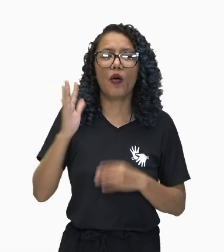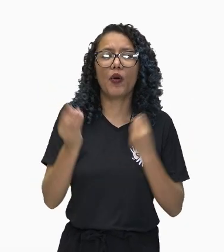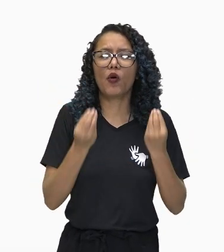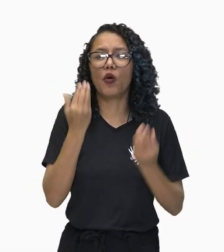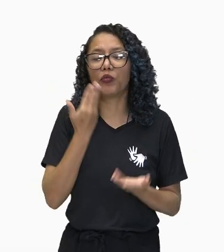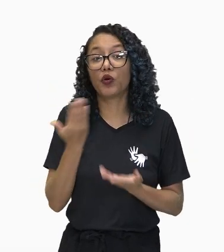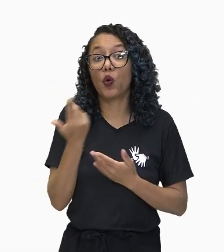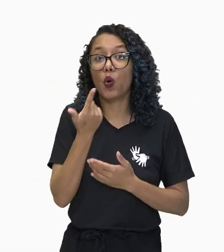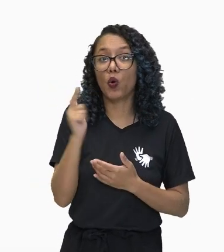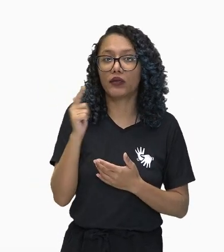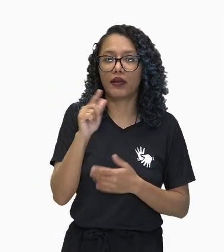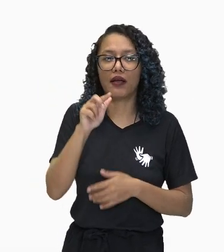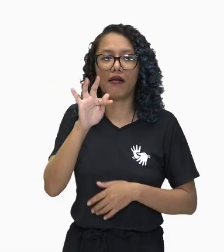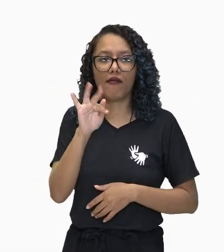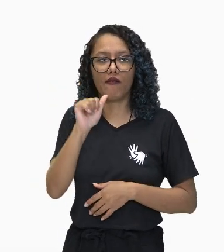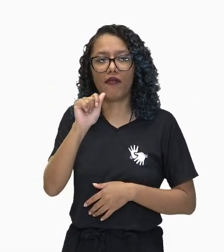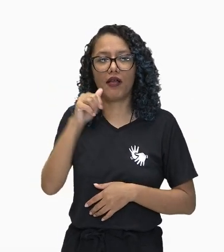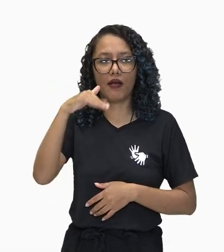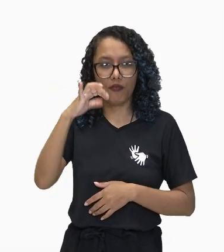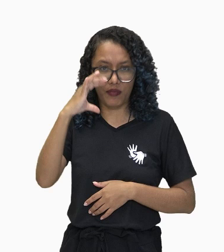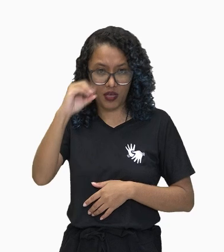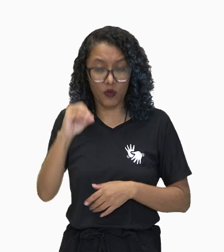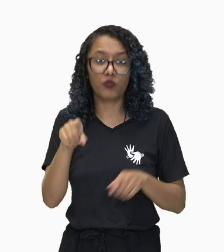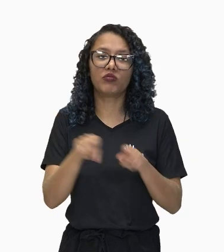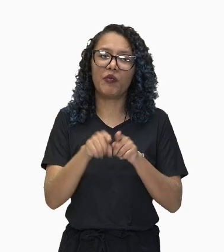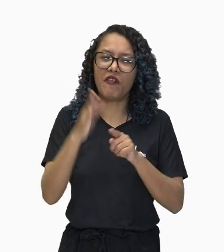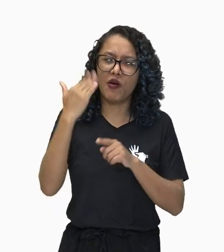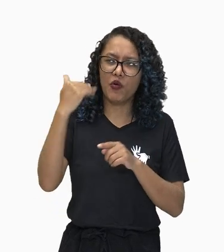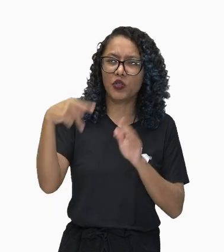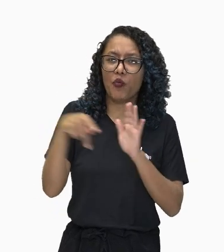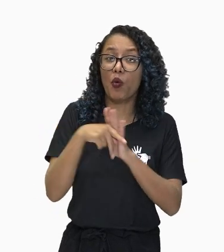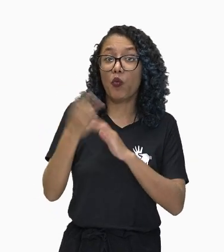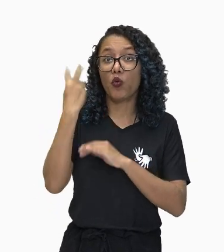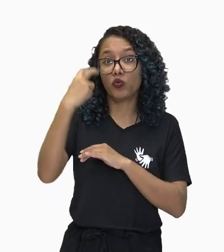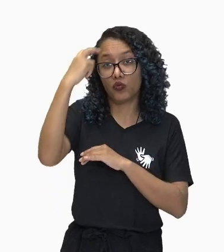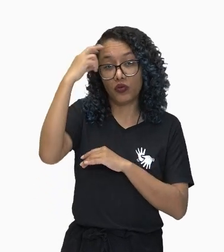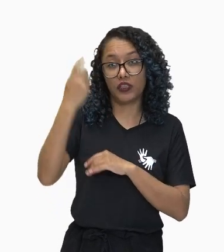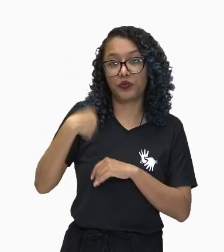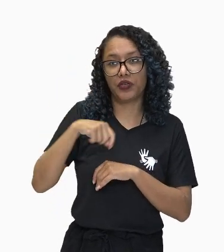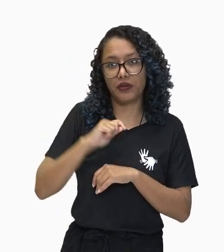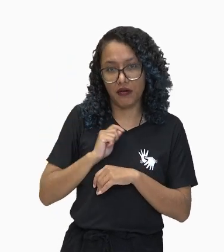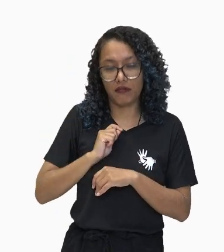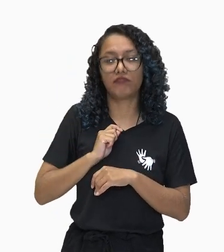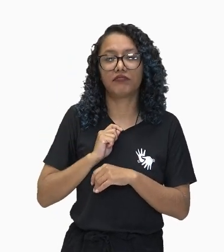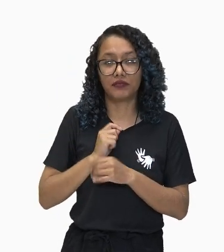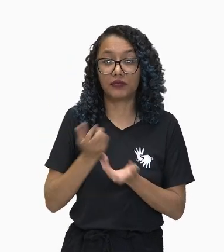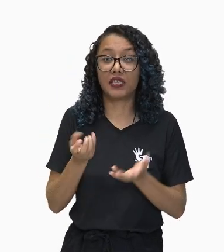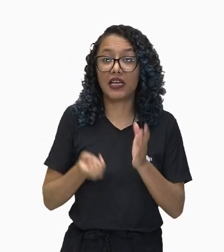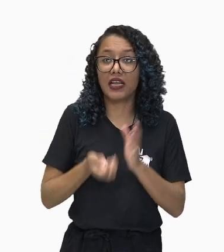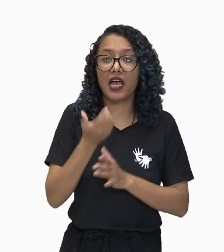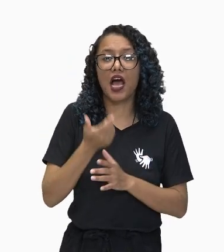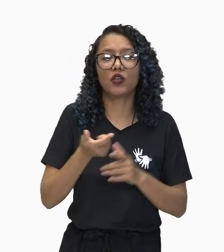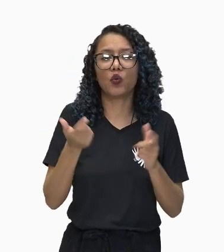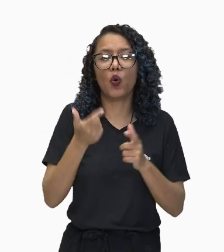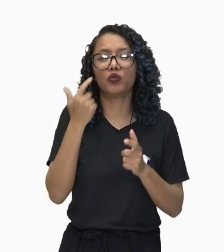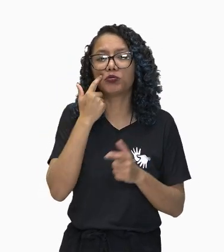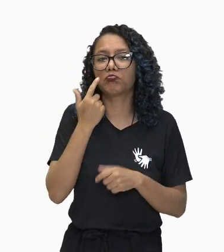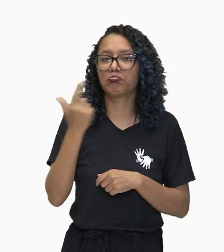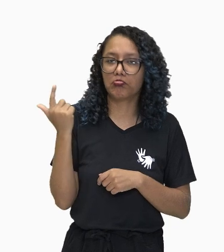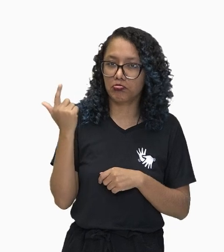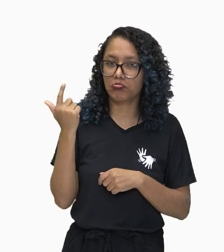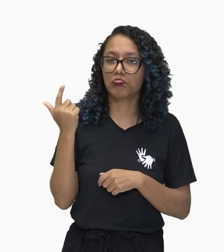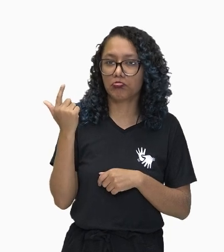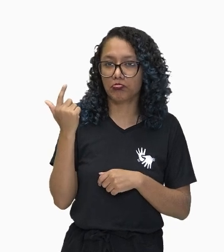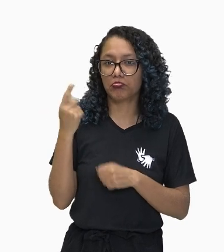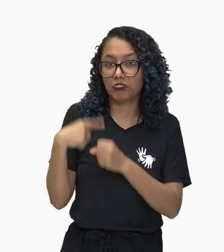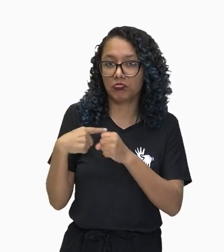Flamenco é uma das danças mais populares da cultura espanhola. Ele foi desenvolvido na Espanha, mais especificamente em Andaluzia, Extremadura